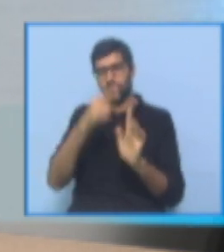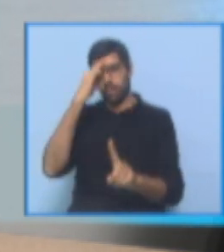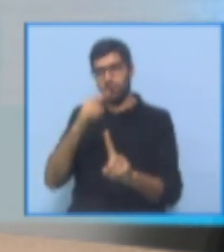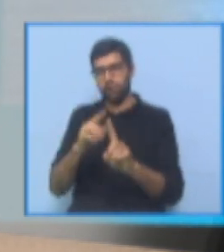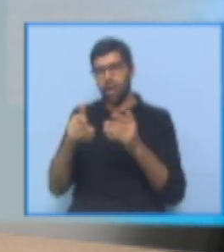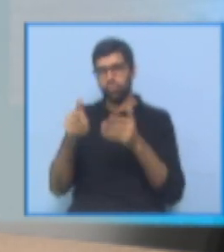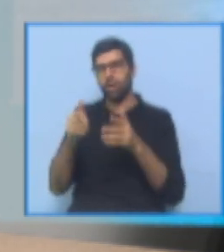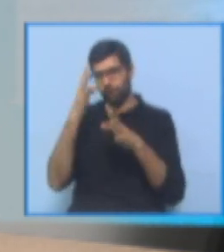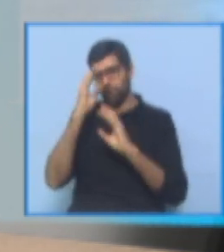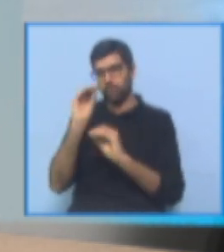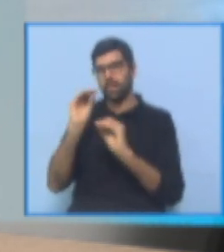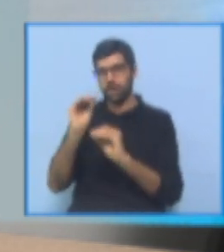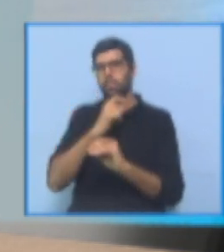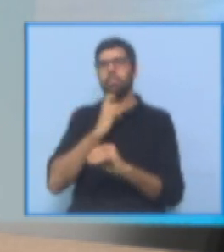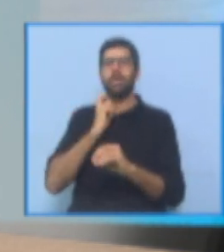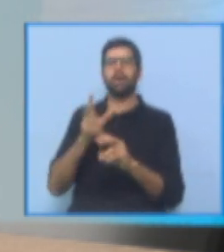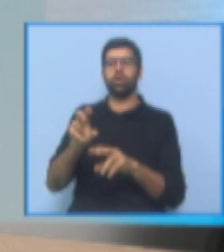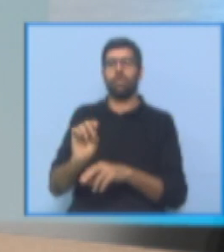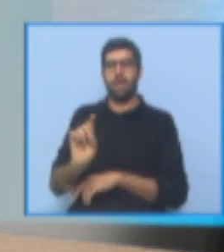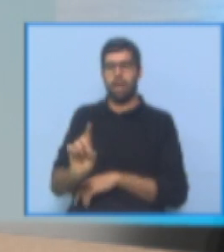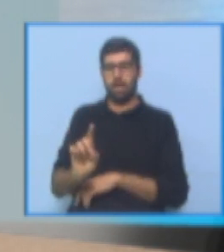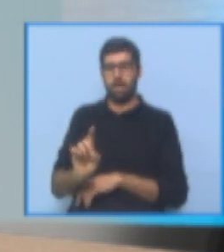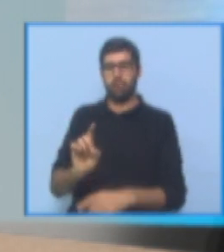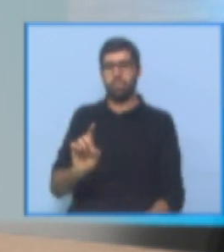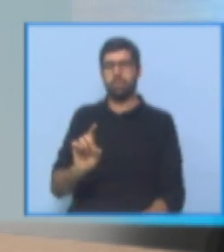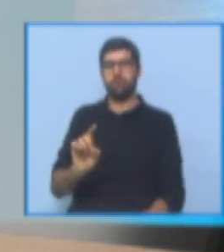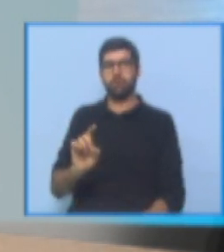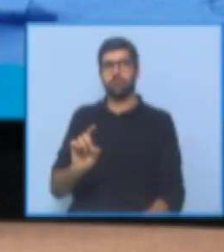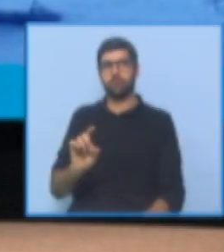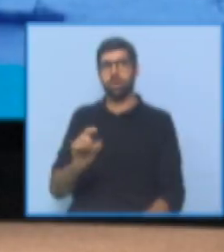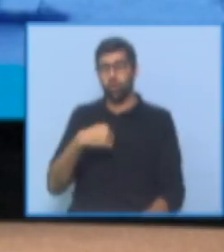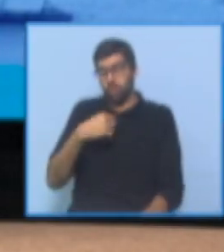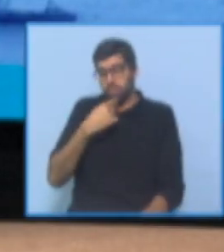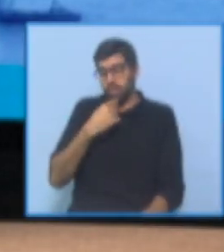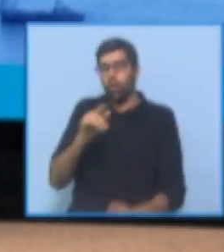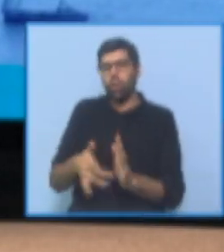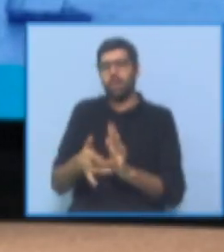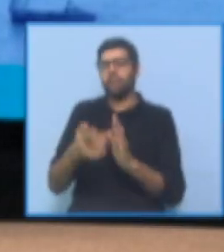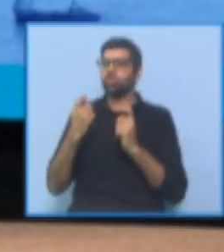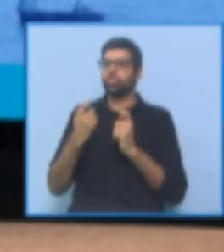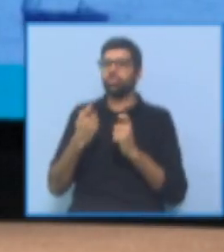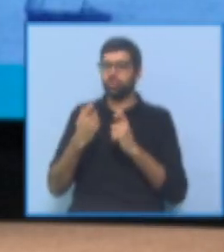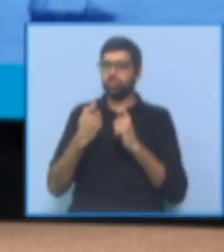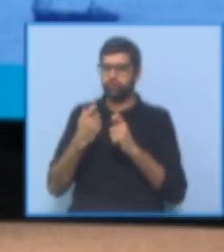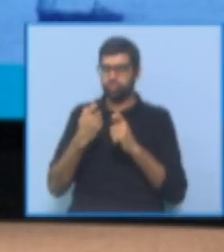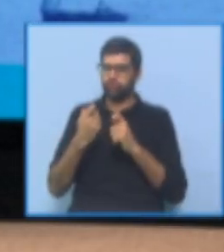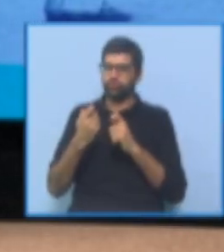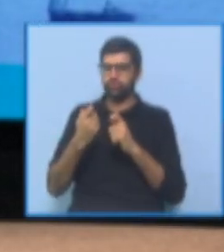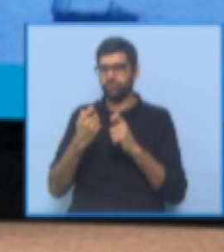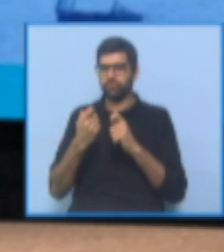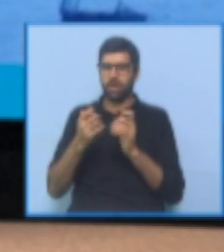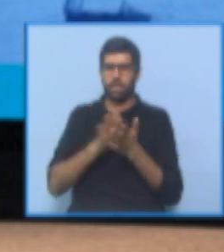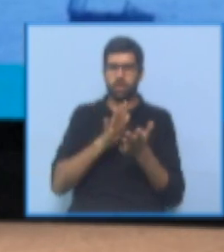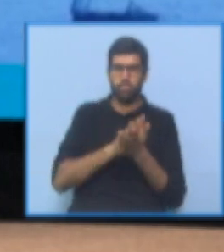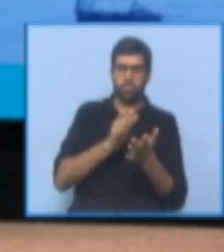precisamente a ajudar a formação de sacerdotes. Bom, o livro acaba por ser um bocadinho com ele é